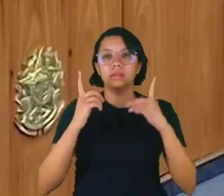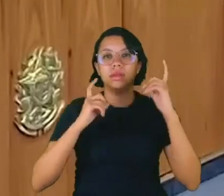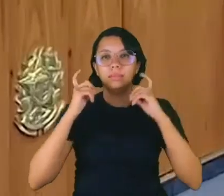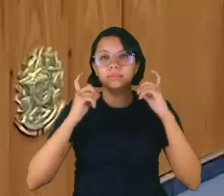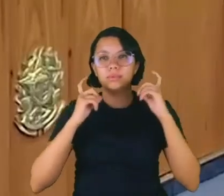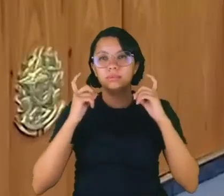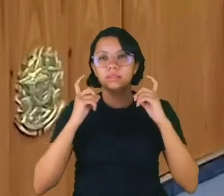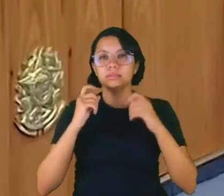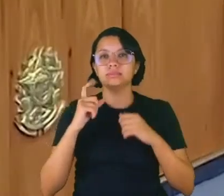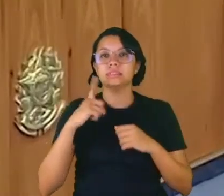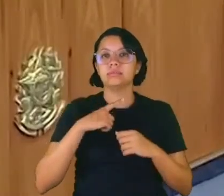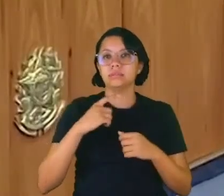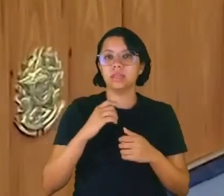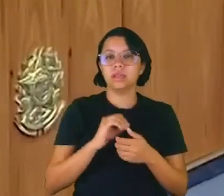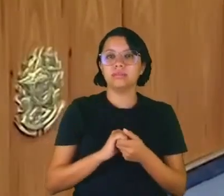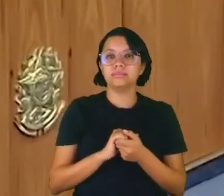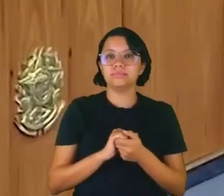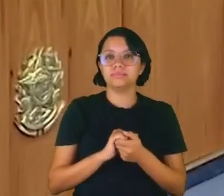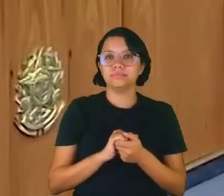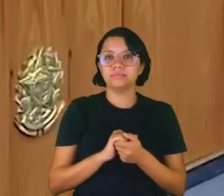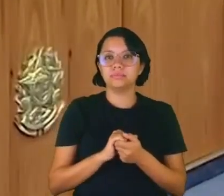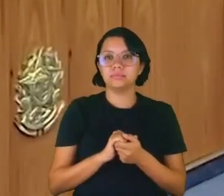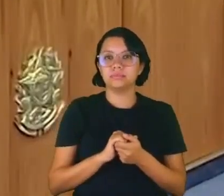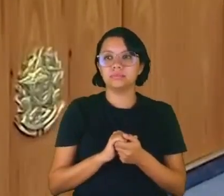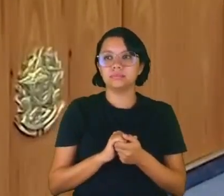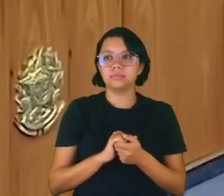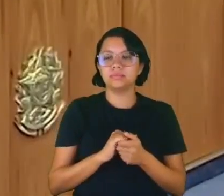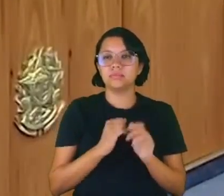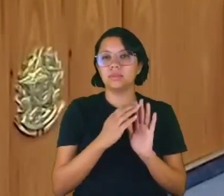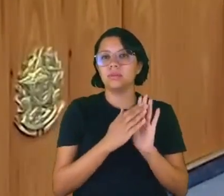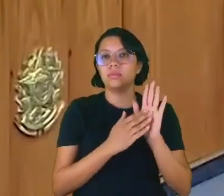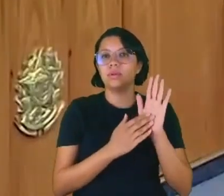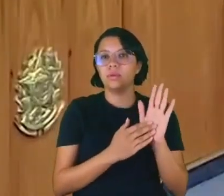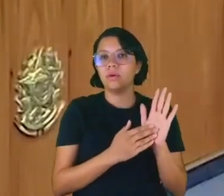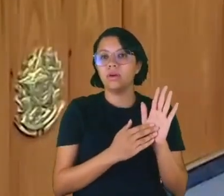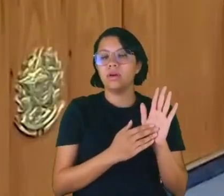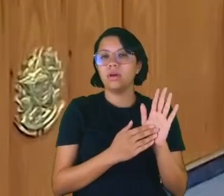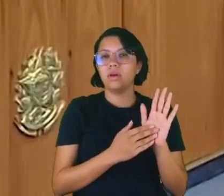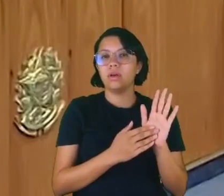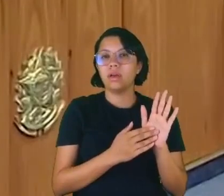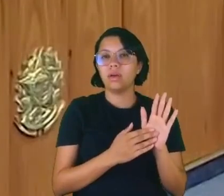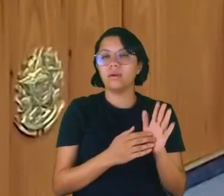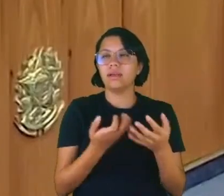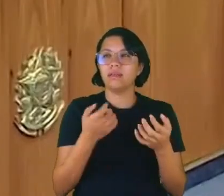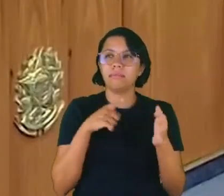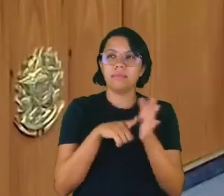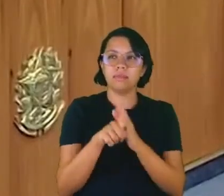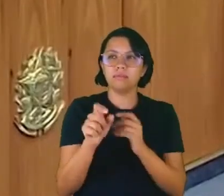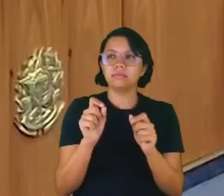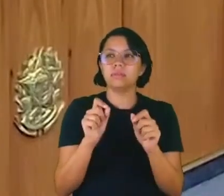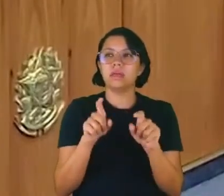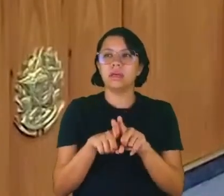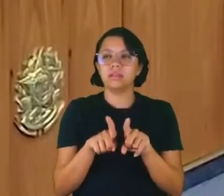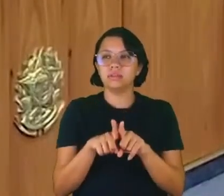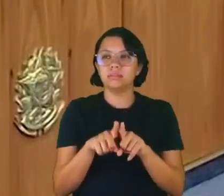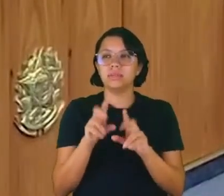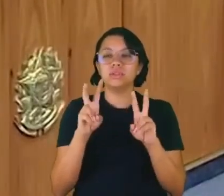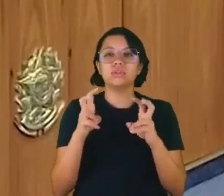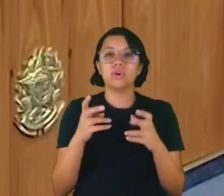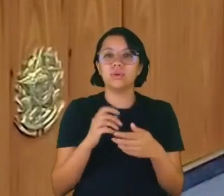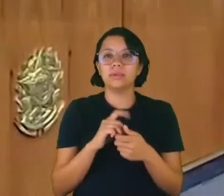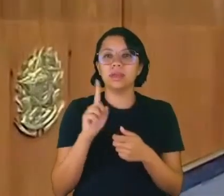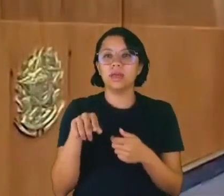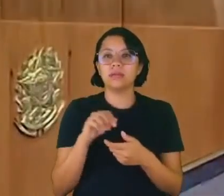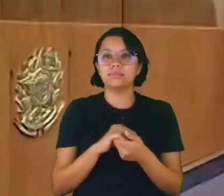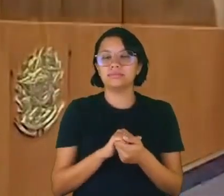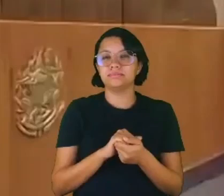preocupação que eu tenho a propósito disso, ministro, gostaria até de indagá-lo sobre isso, é